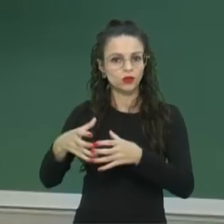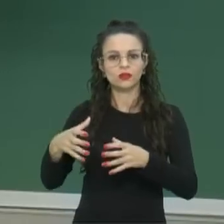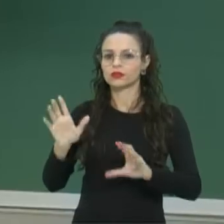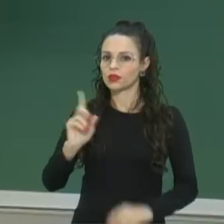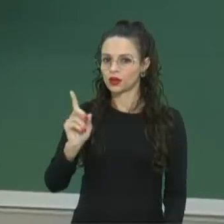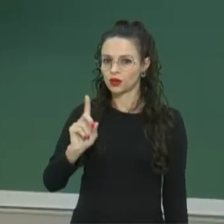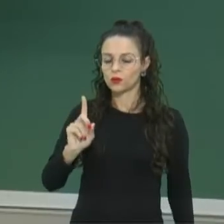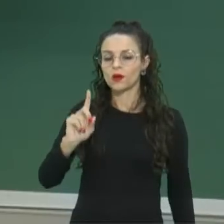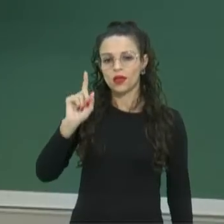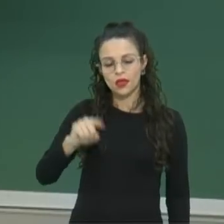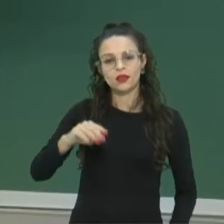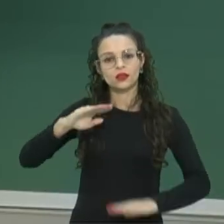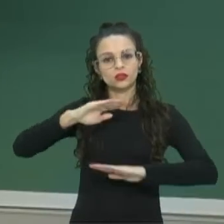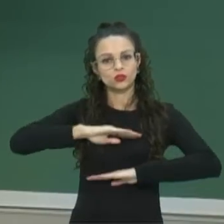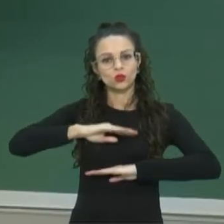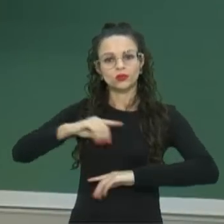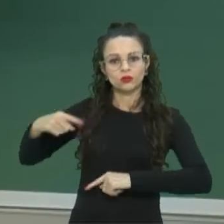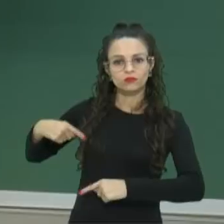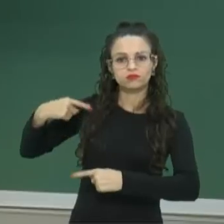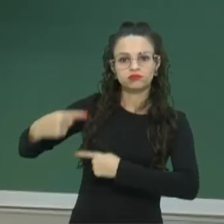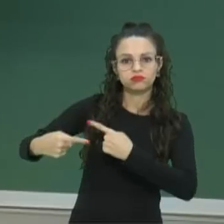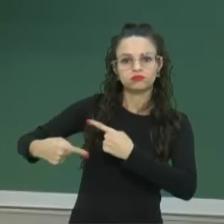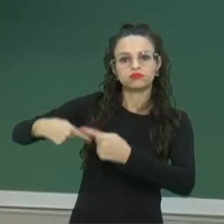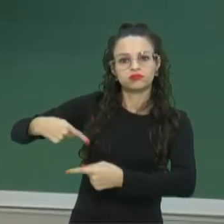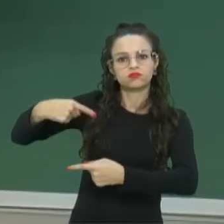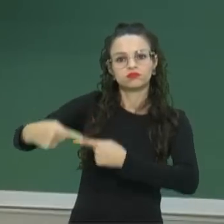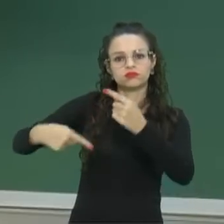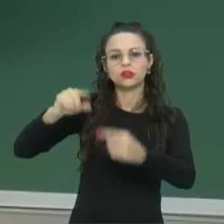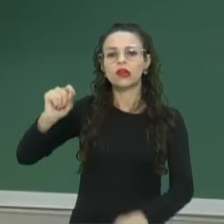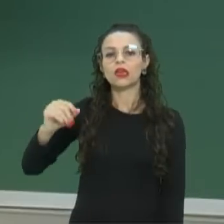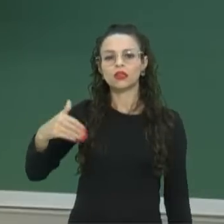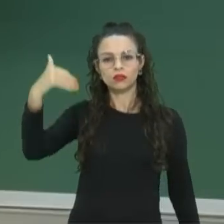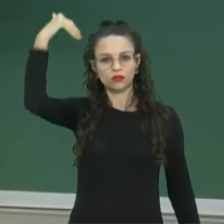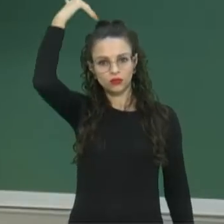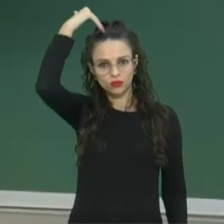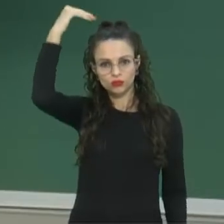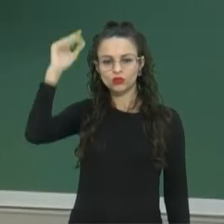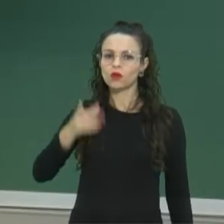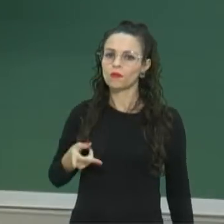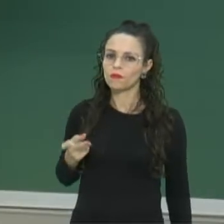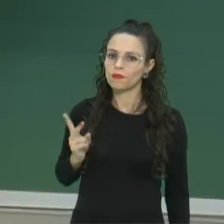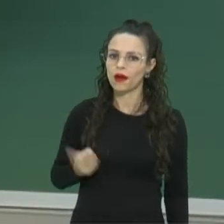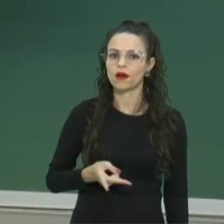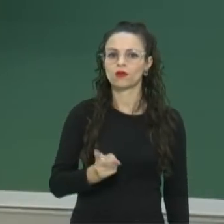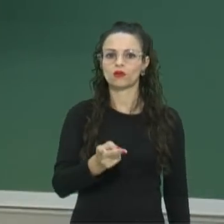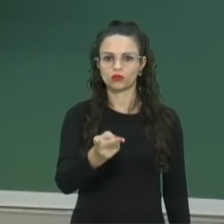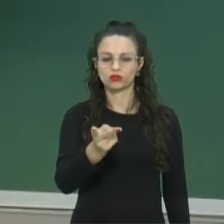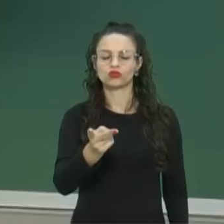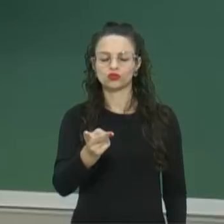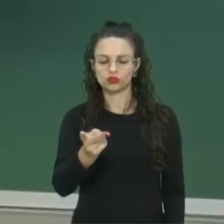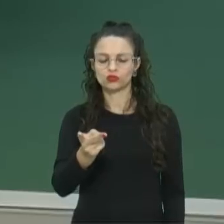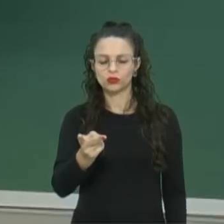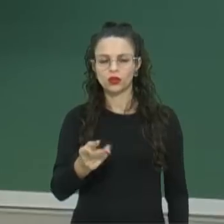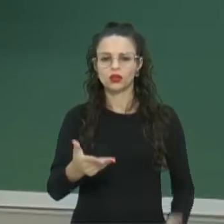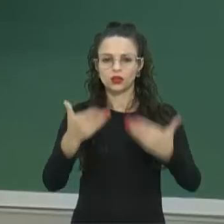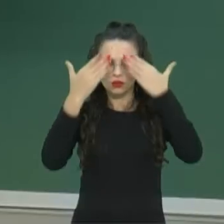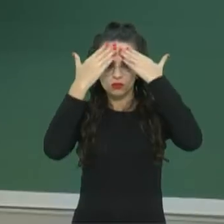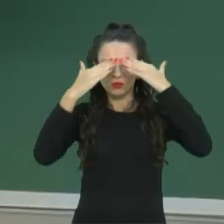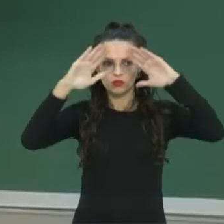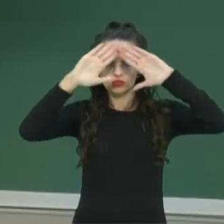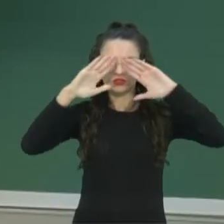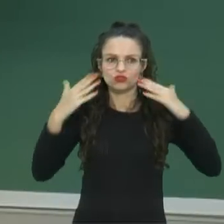sim uma situação de sucessão, né? Quem que realmente tem o dom para continuar a ser um Ialorixá ou